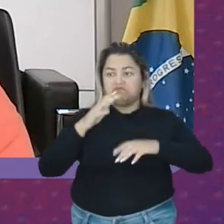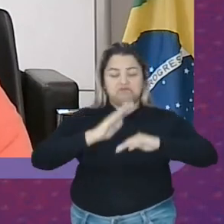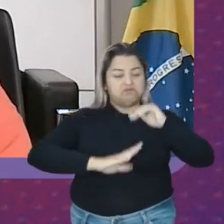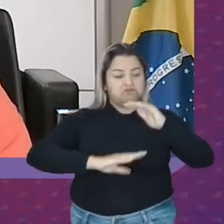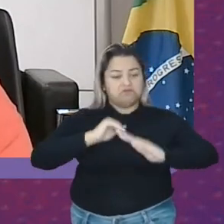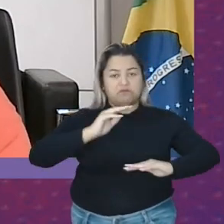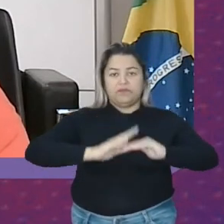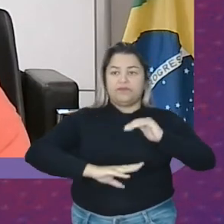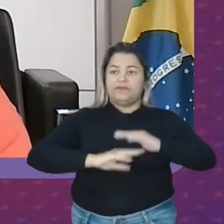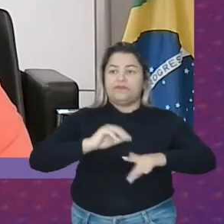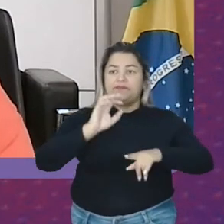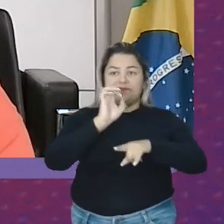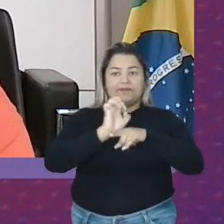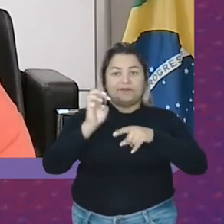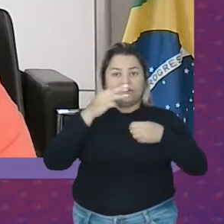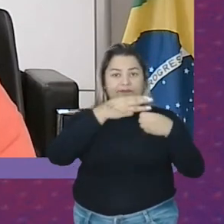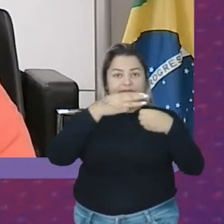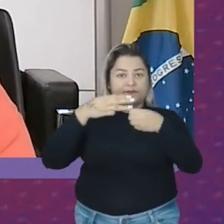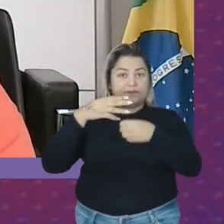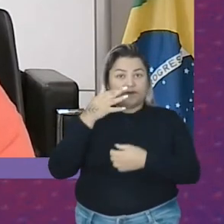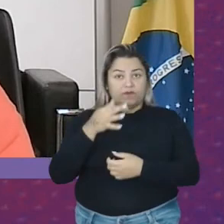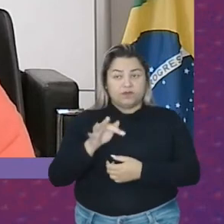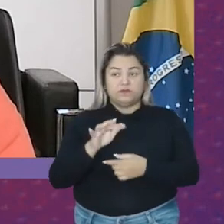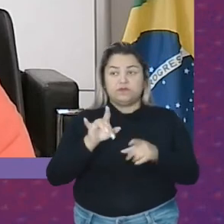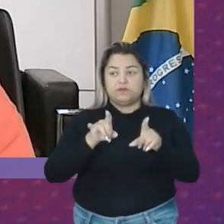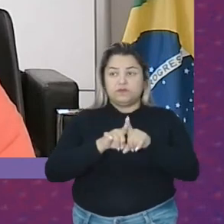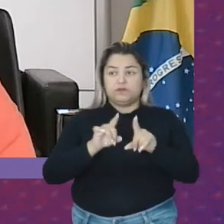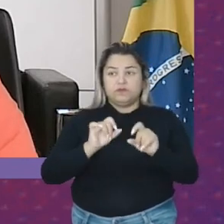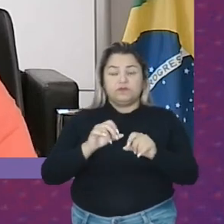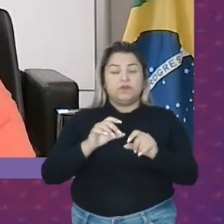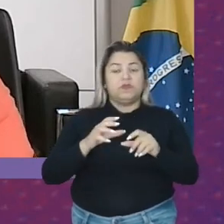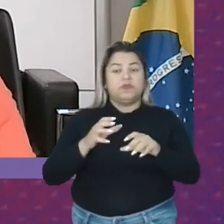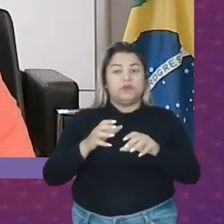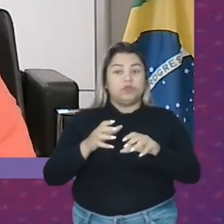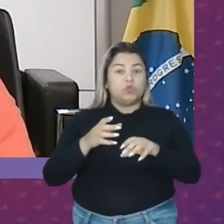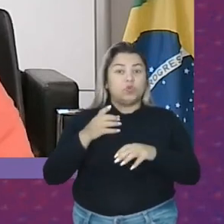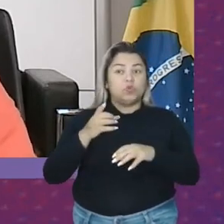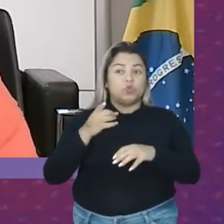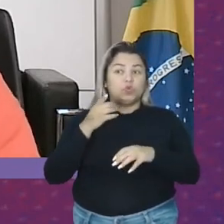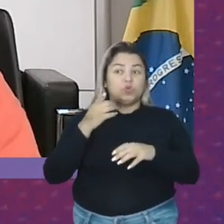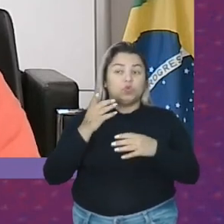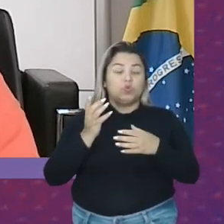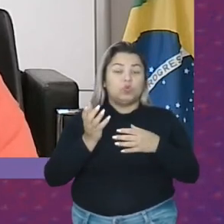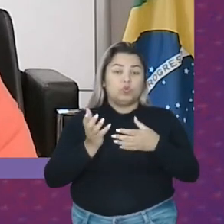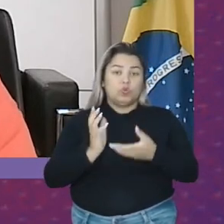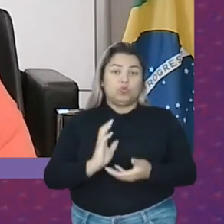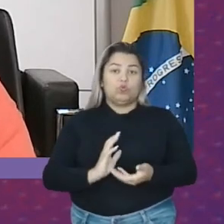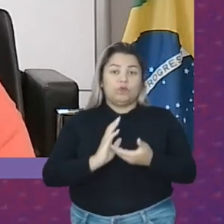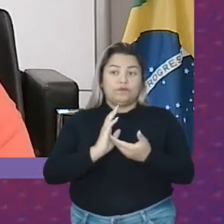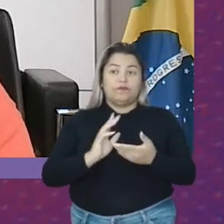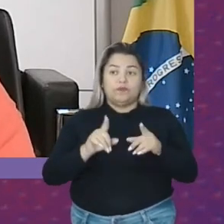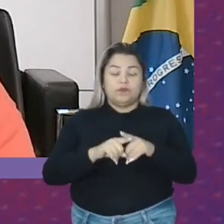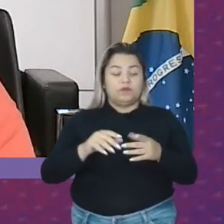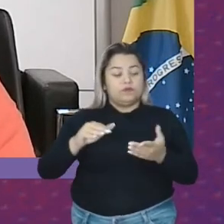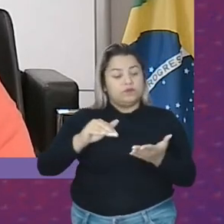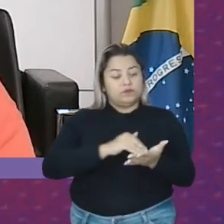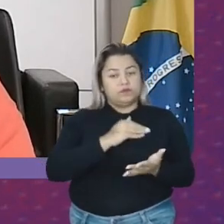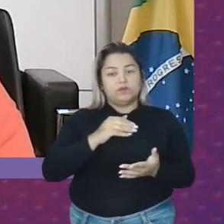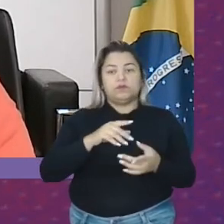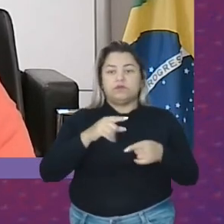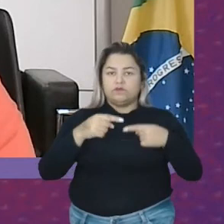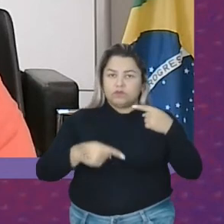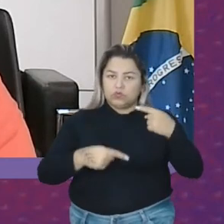municipal, estadual, federal e do parlamento. nós também temos uma secretaria que discute